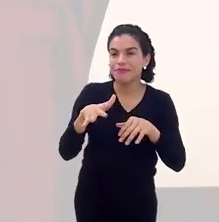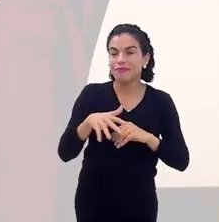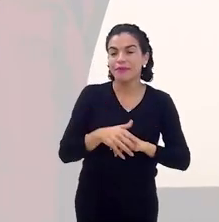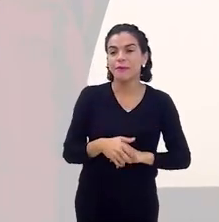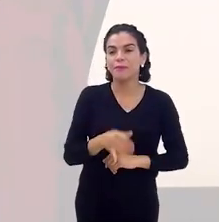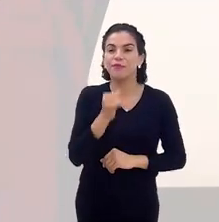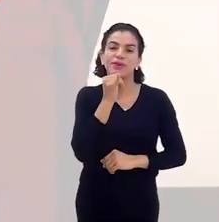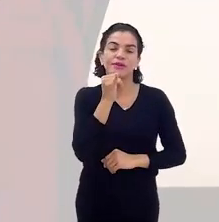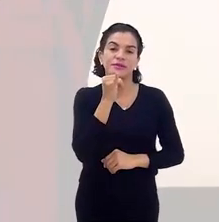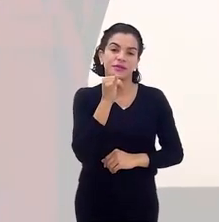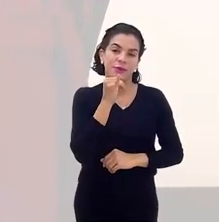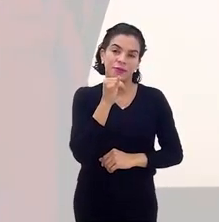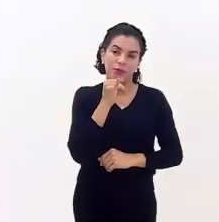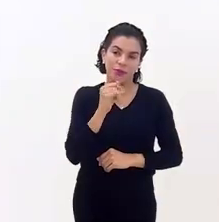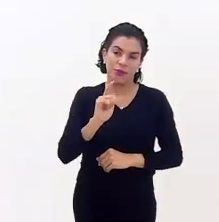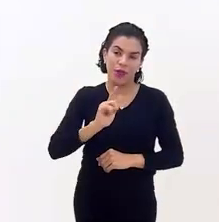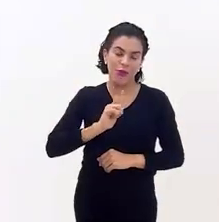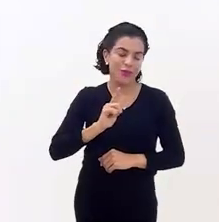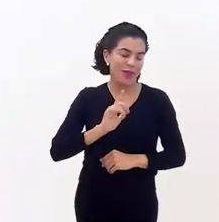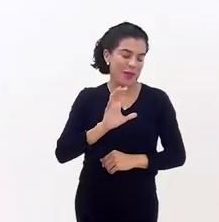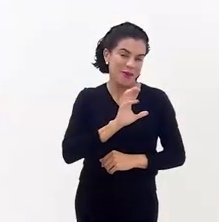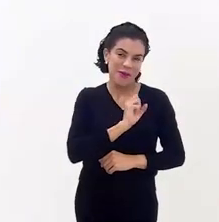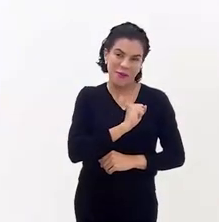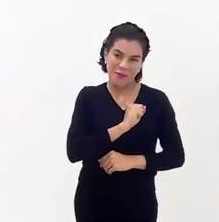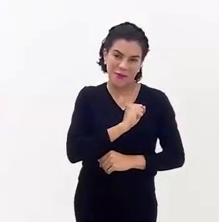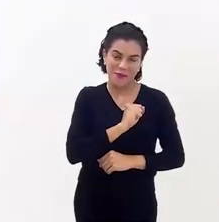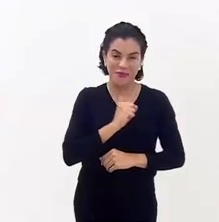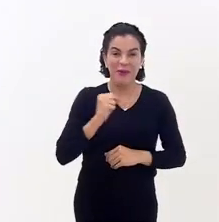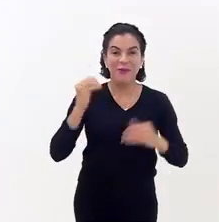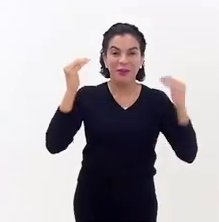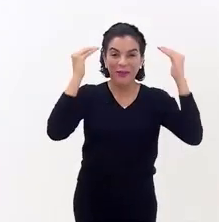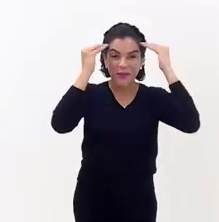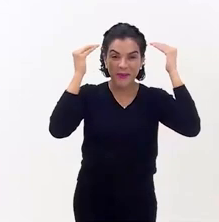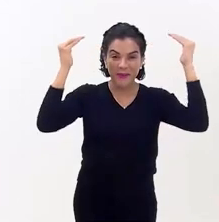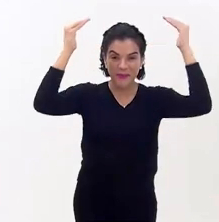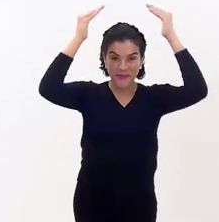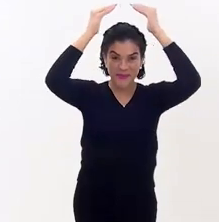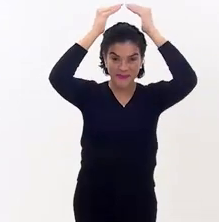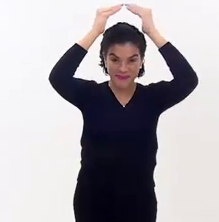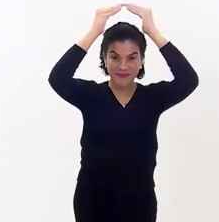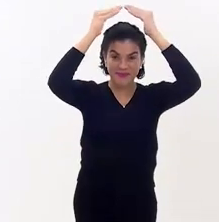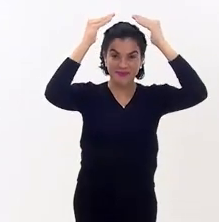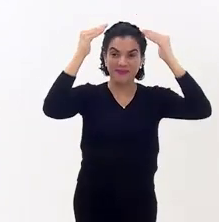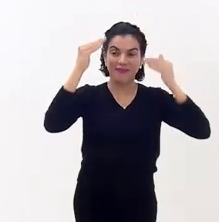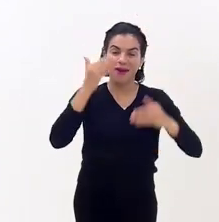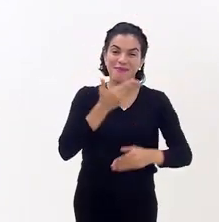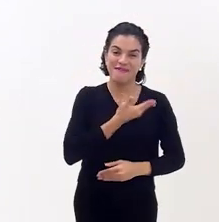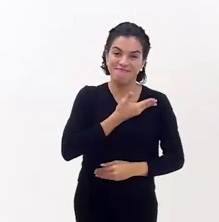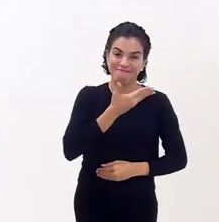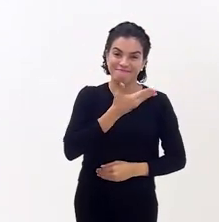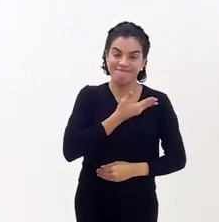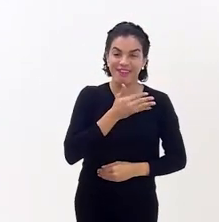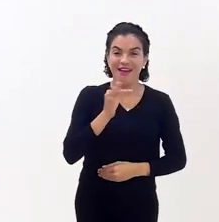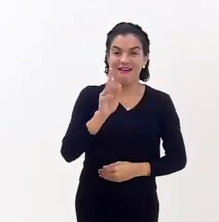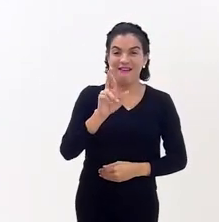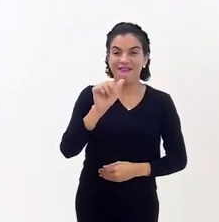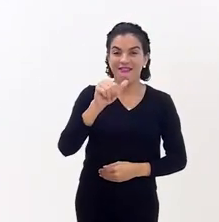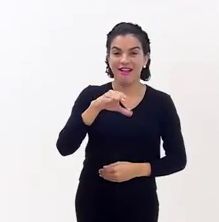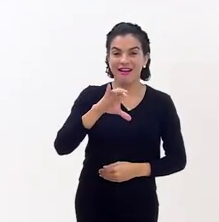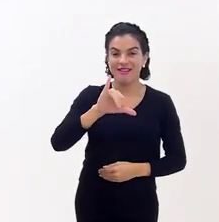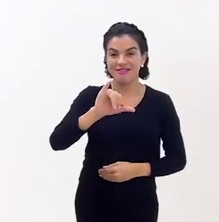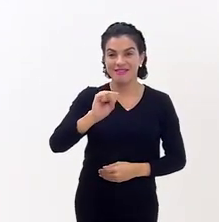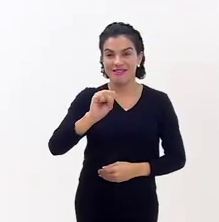exemplo, tudo isso. eu tenho verdadeira paixão pelo Papa Francisco, até